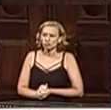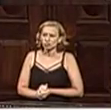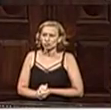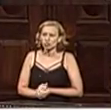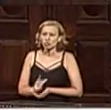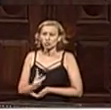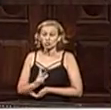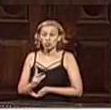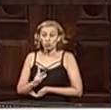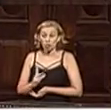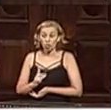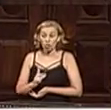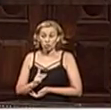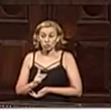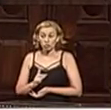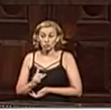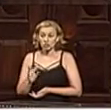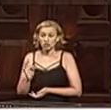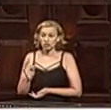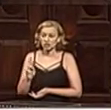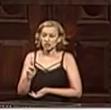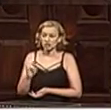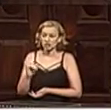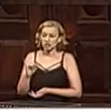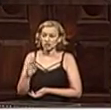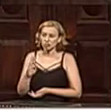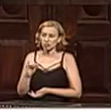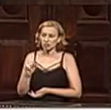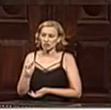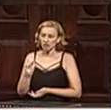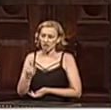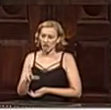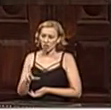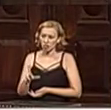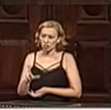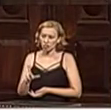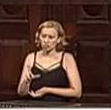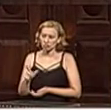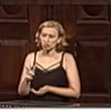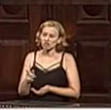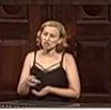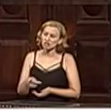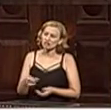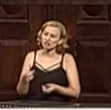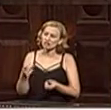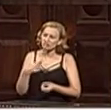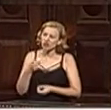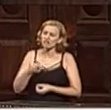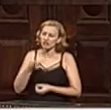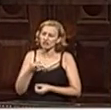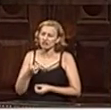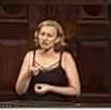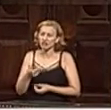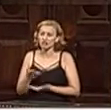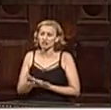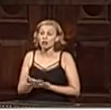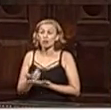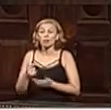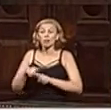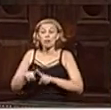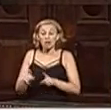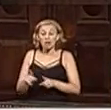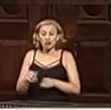Tribunal de Contas questiona o benefício que elas trouxeram para o Estado. Mas isso foi empurrado